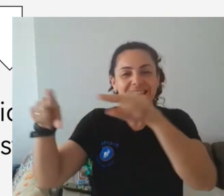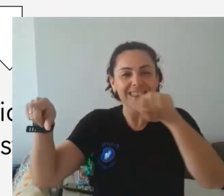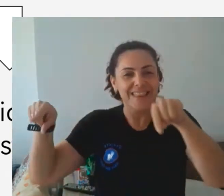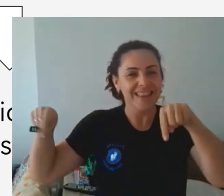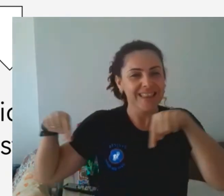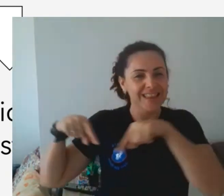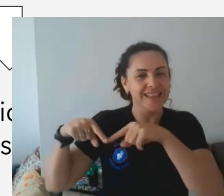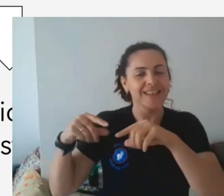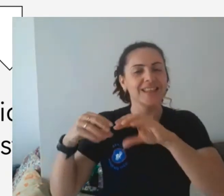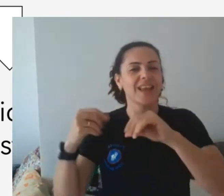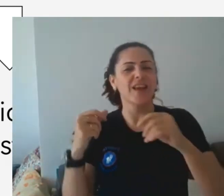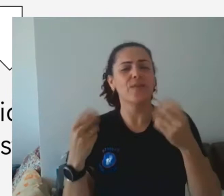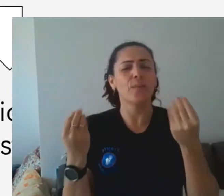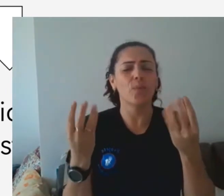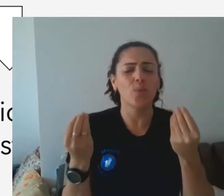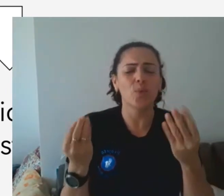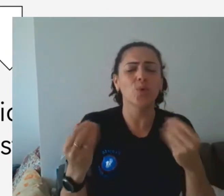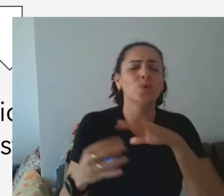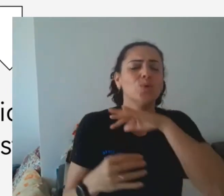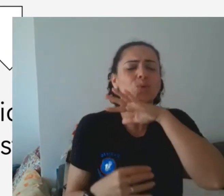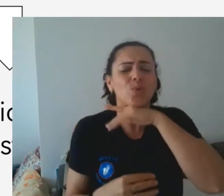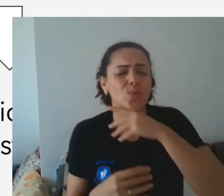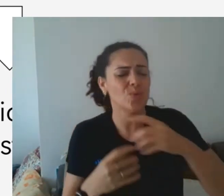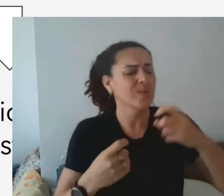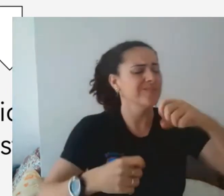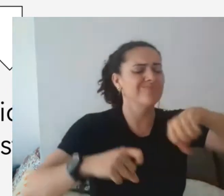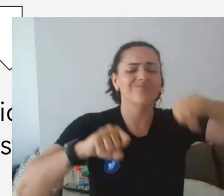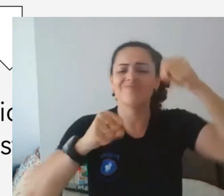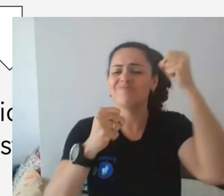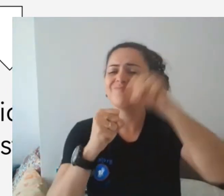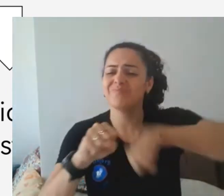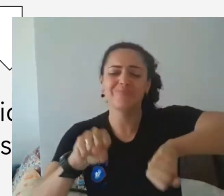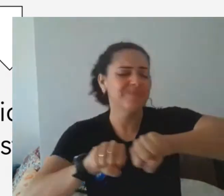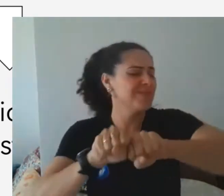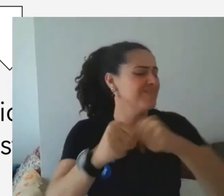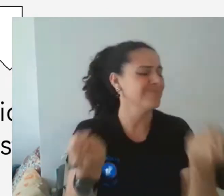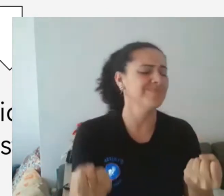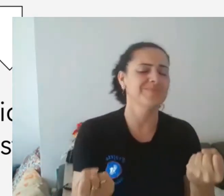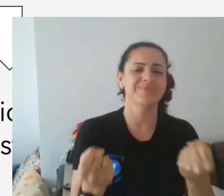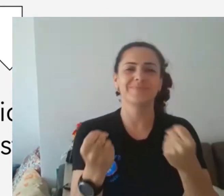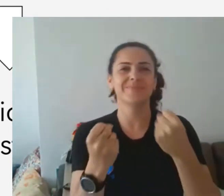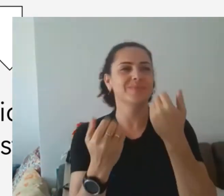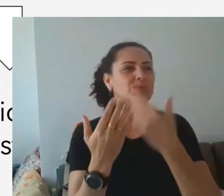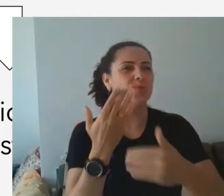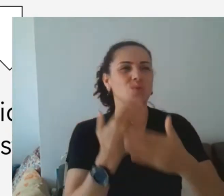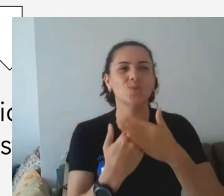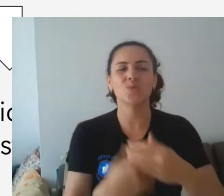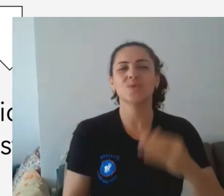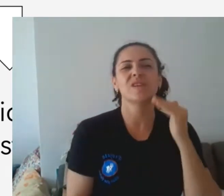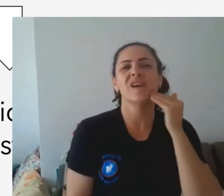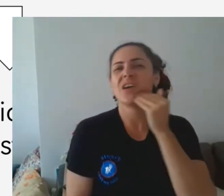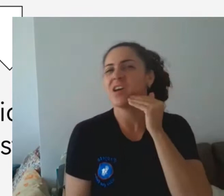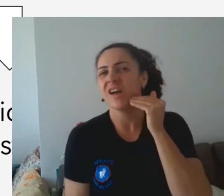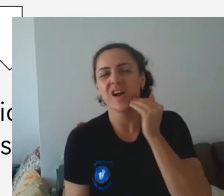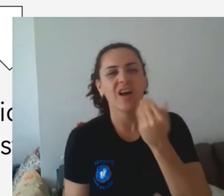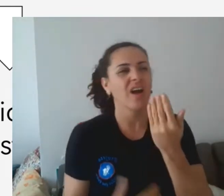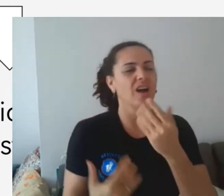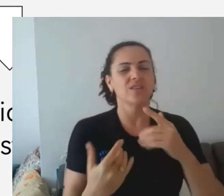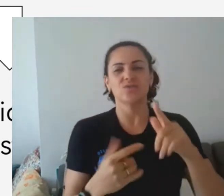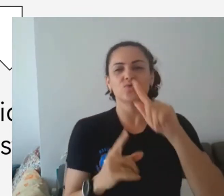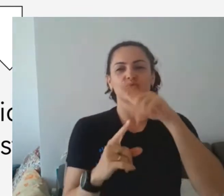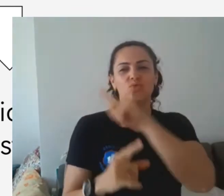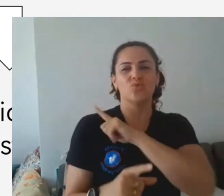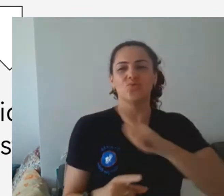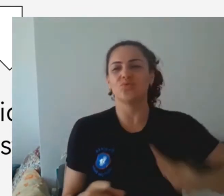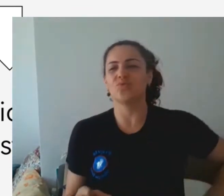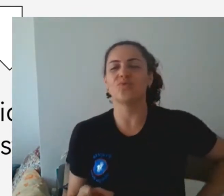devastado, né? Então imaginem aí as casas das pessoas destruídas, os monumentos históricos, os monumentos também